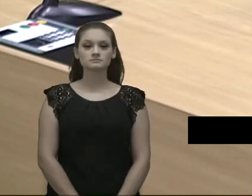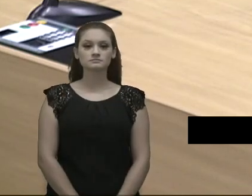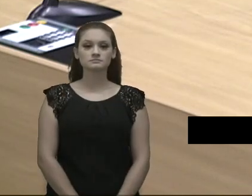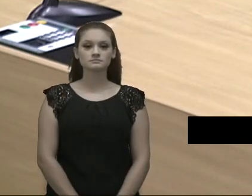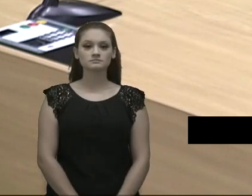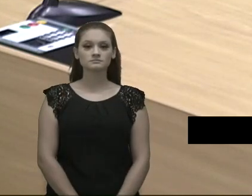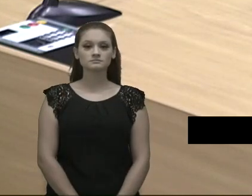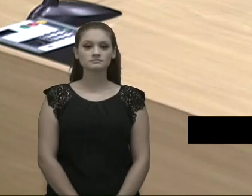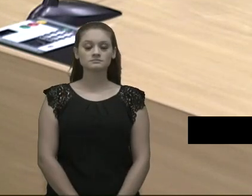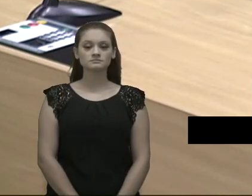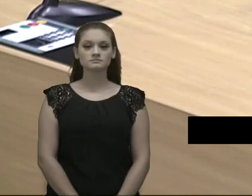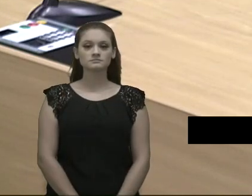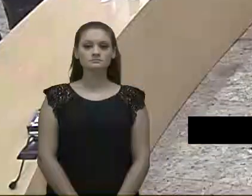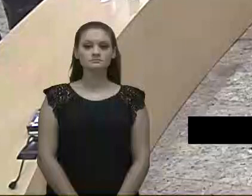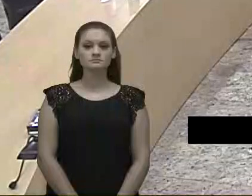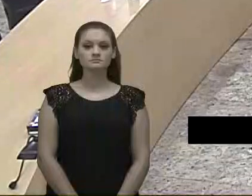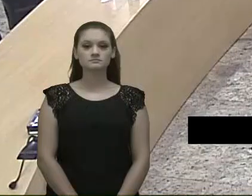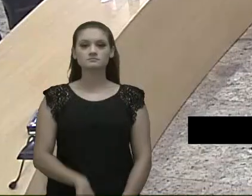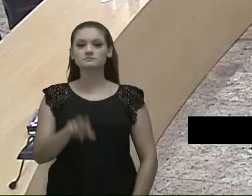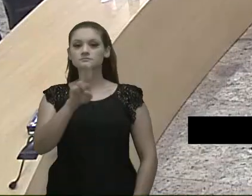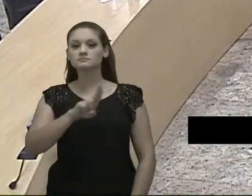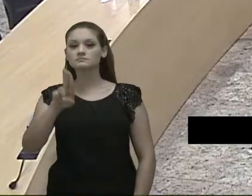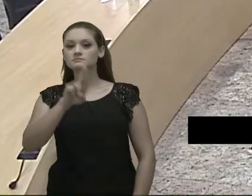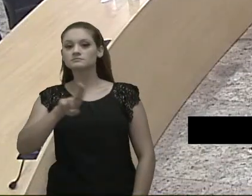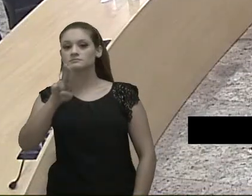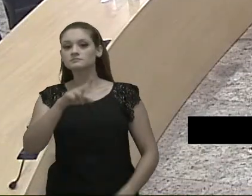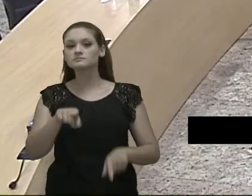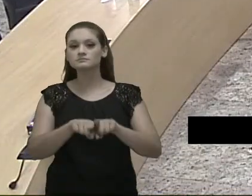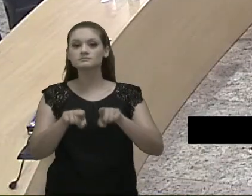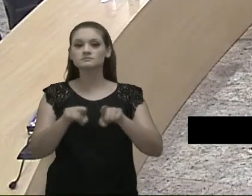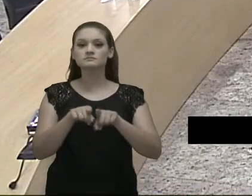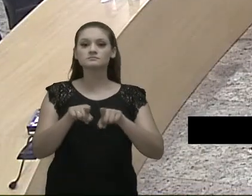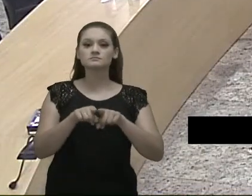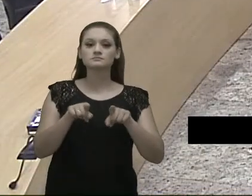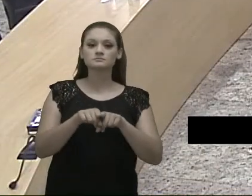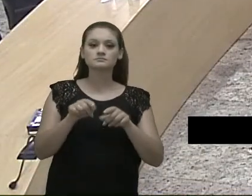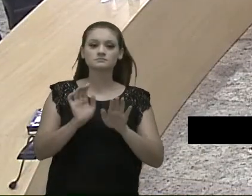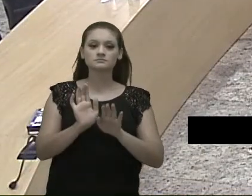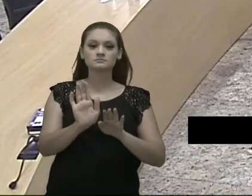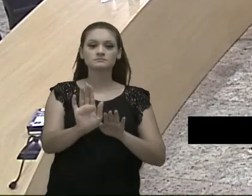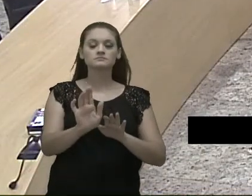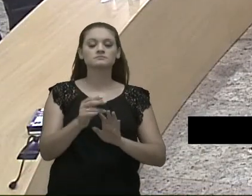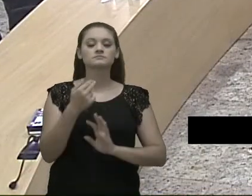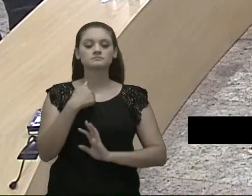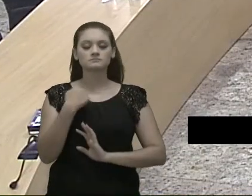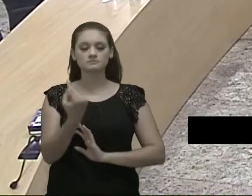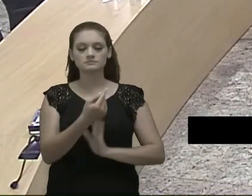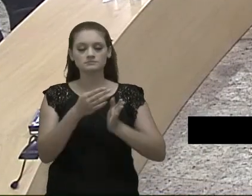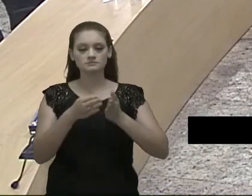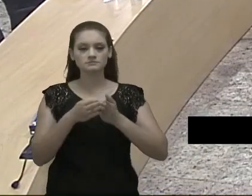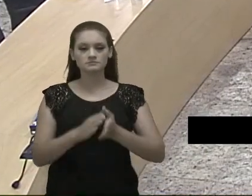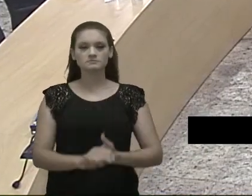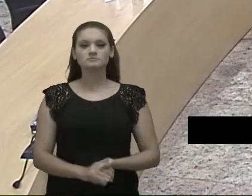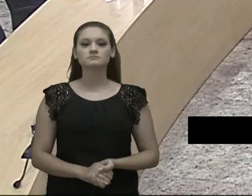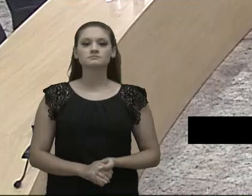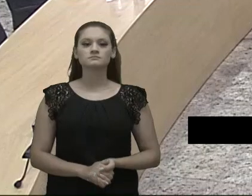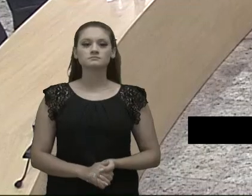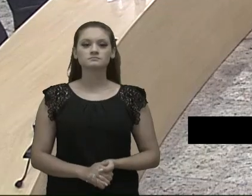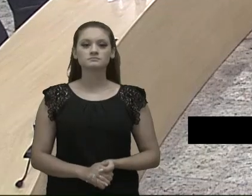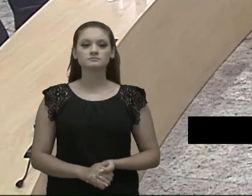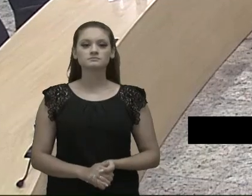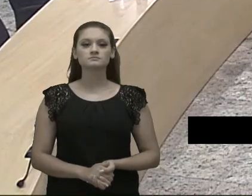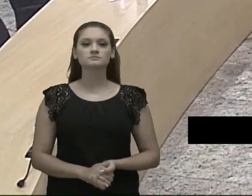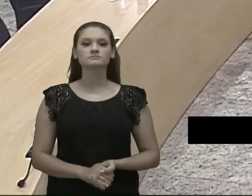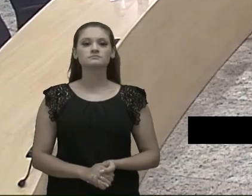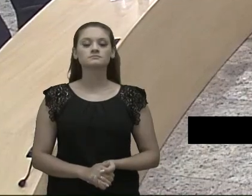Acho que é esse que está ligado, é. Você usar aquele, tá ligado? Usa ele, então. É, daí o senhor encosta esse microfoninho pra gente, por favor. Abaixa ele, por favor, seu rosto